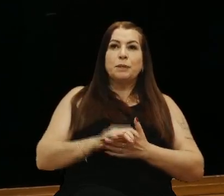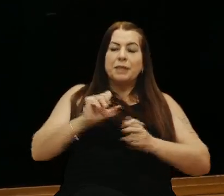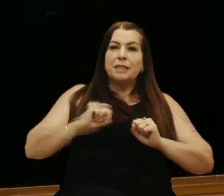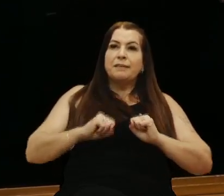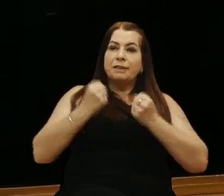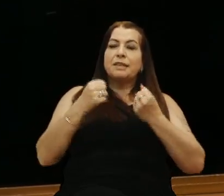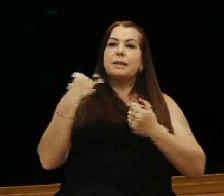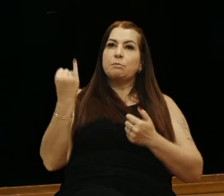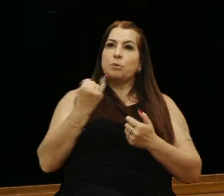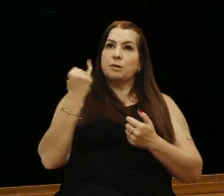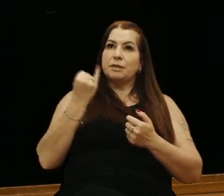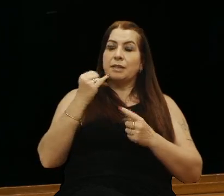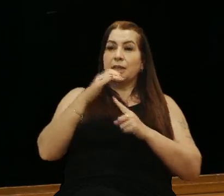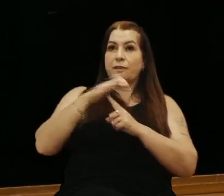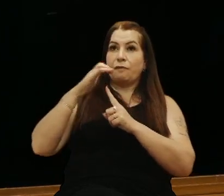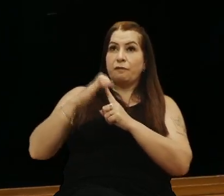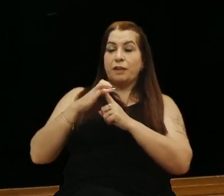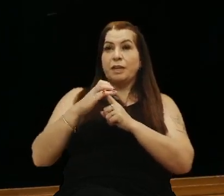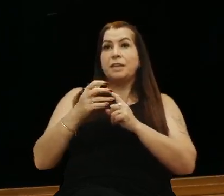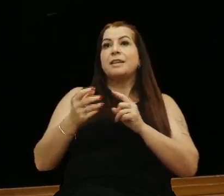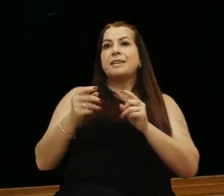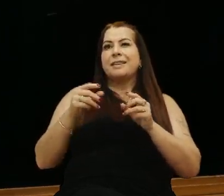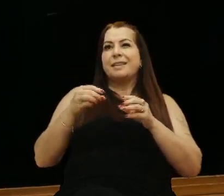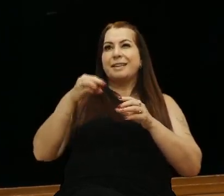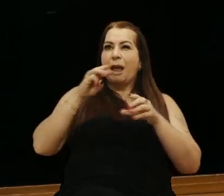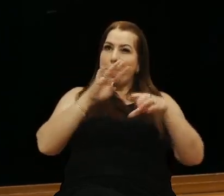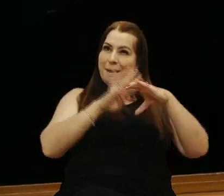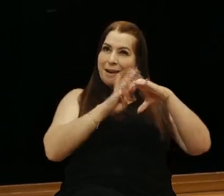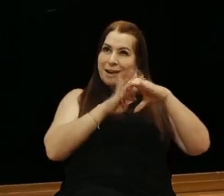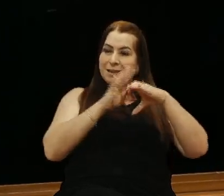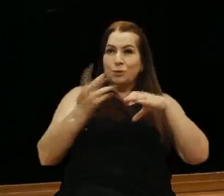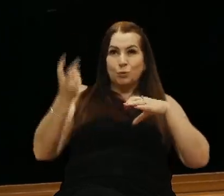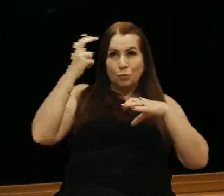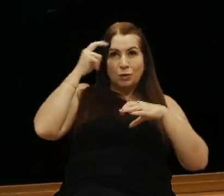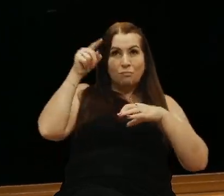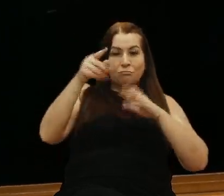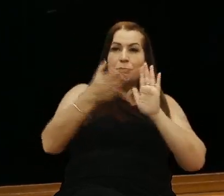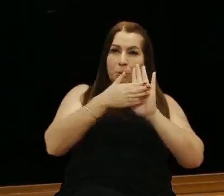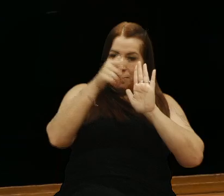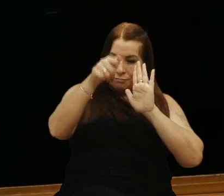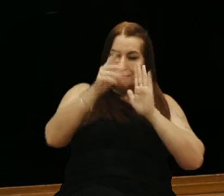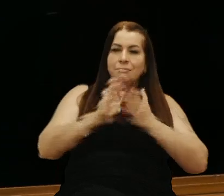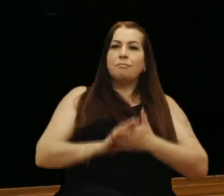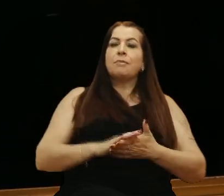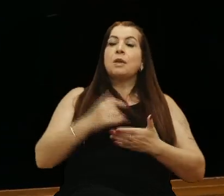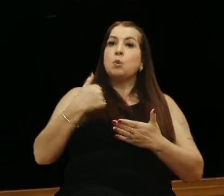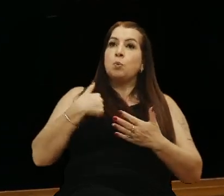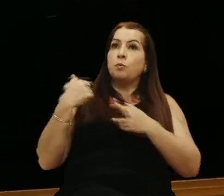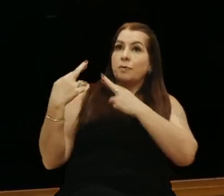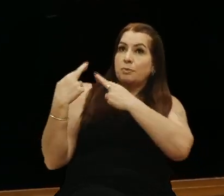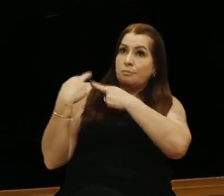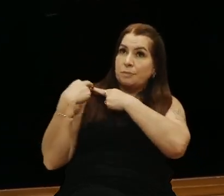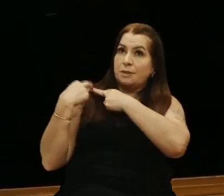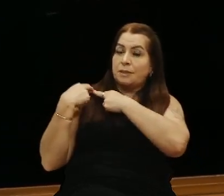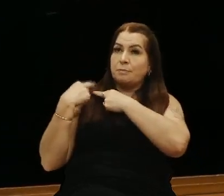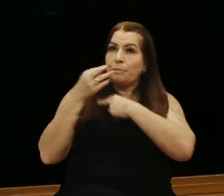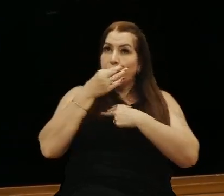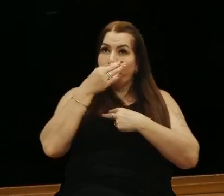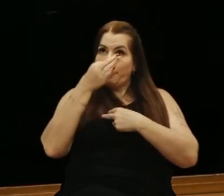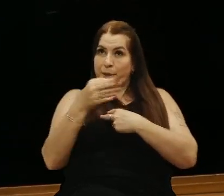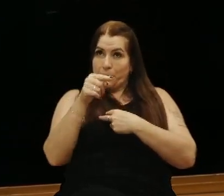defender a importância da Feira da Maesa Cultural por uma proposta também de Vossa Excelência. E eu, quando fiquei responsável pelo